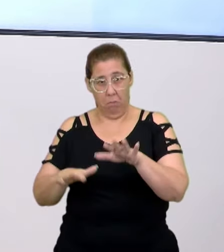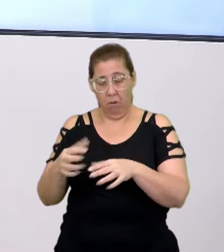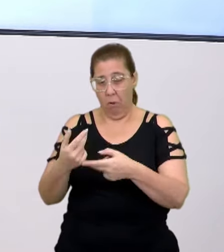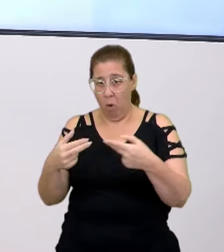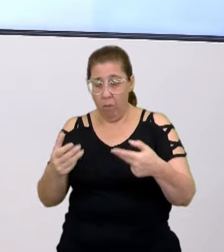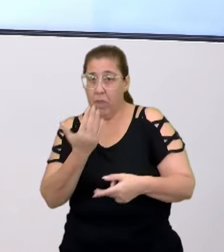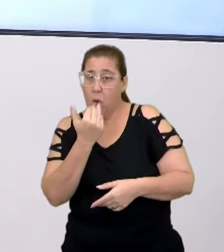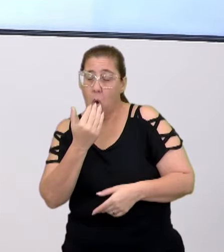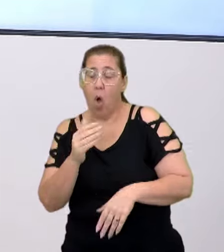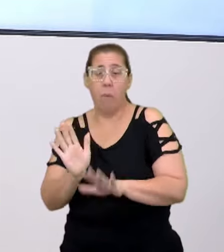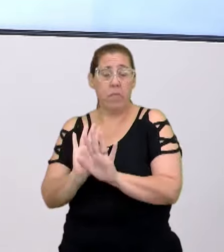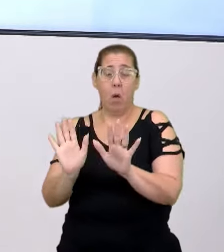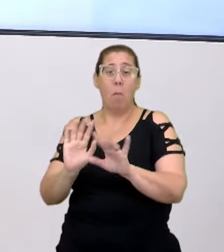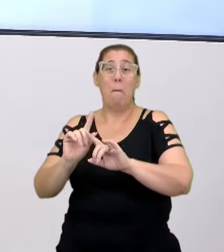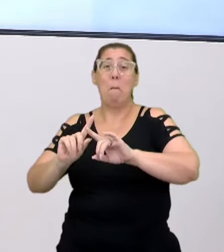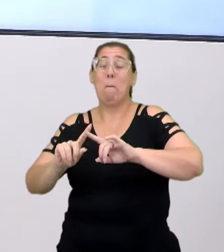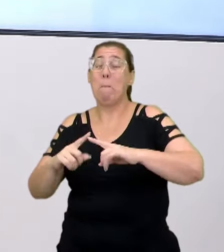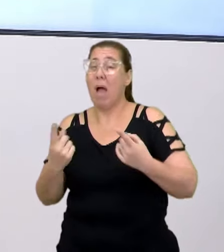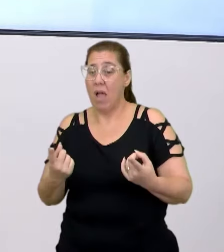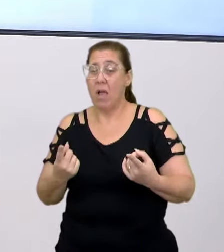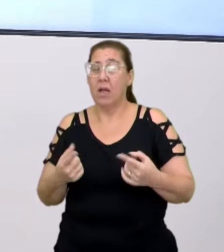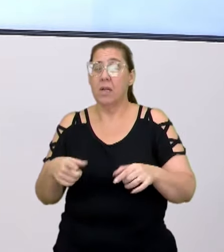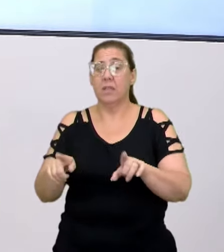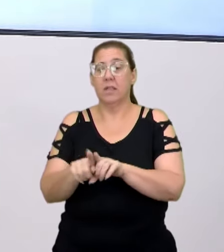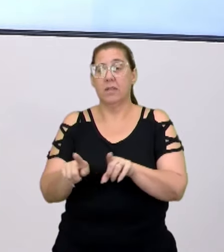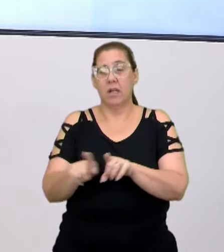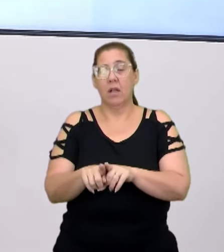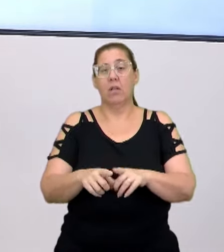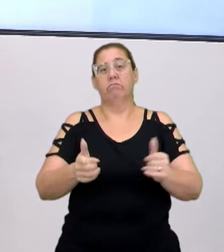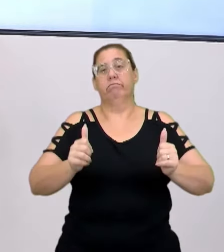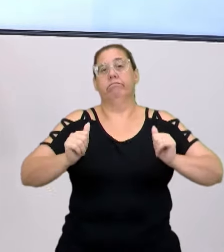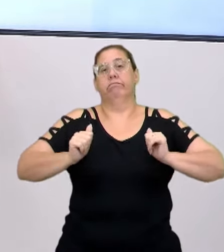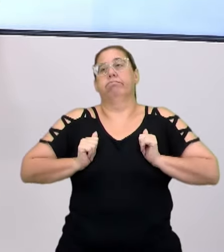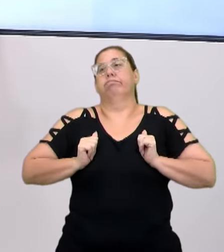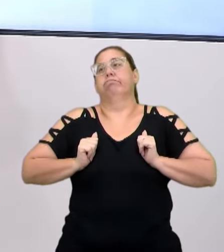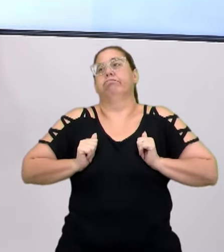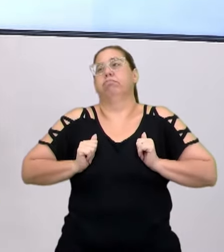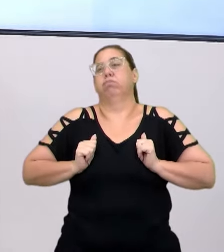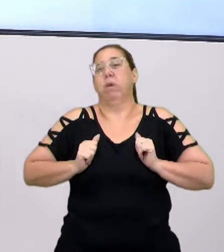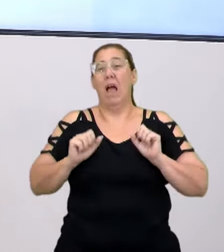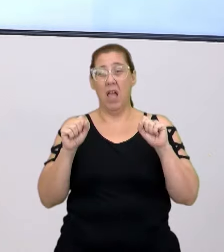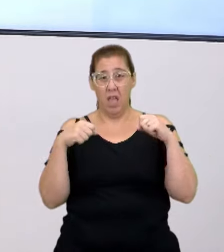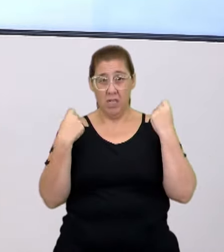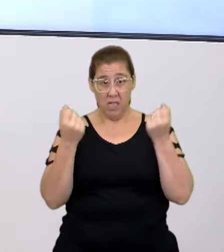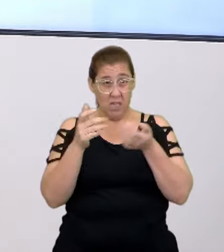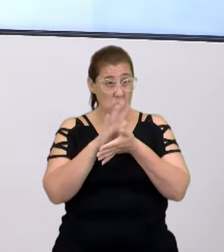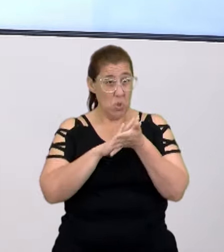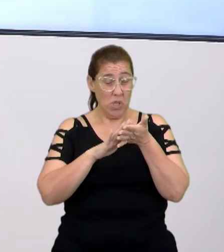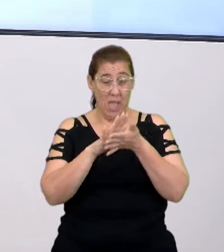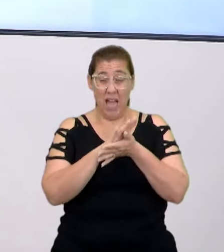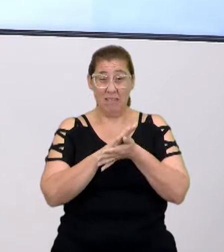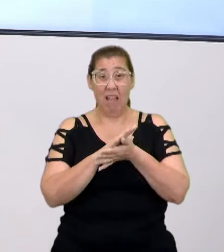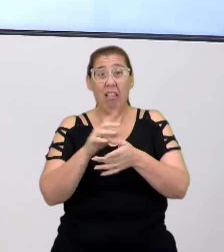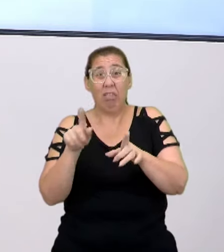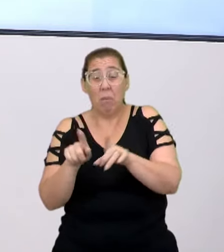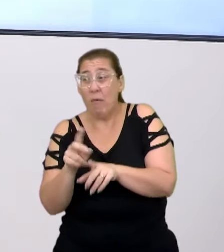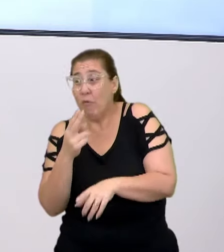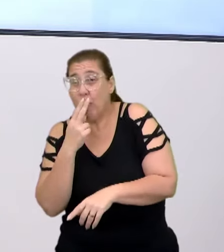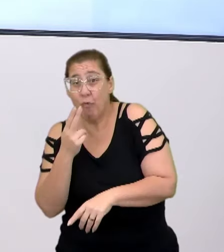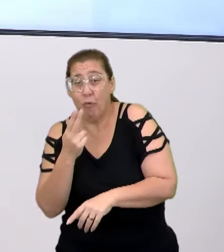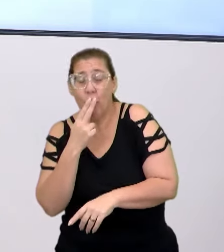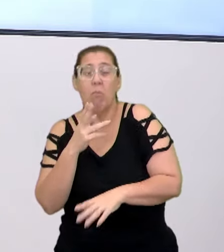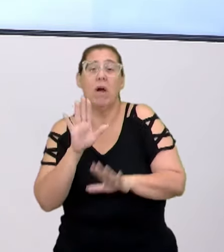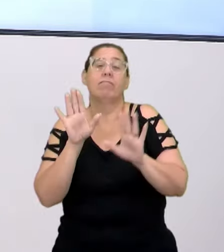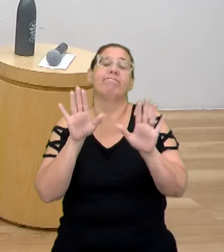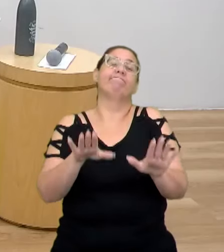tipo de restrição, mas a questão tá aqui, né? Ser sedentária e fumante, né? E aí isso daí